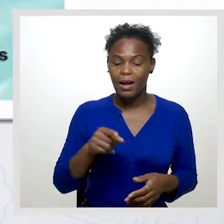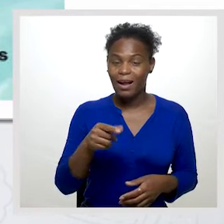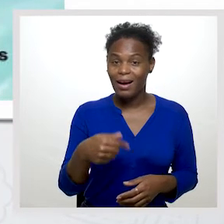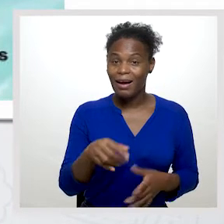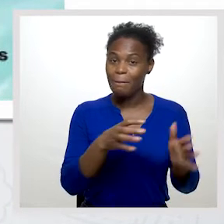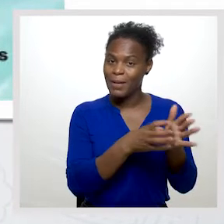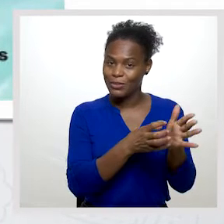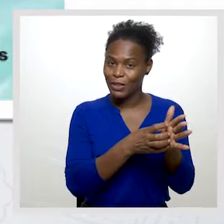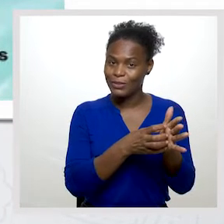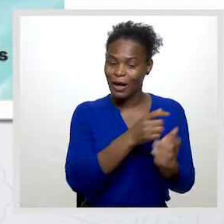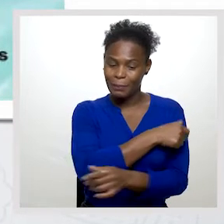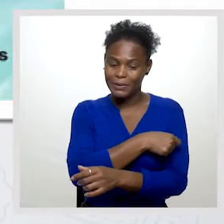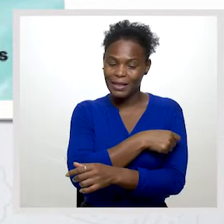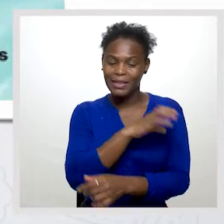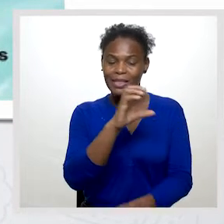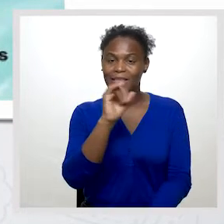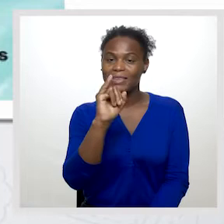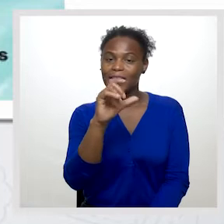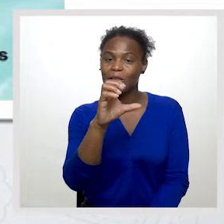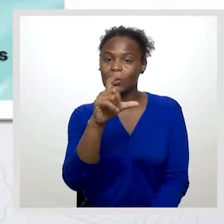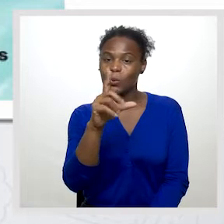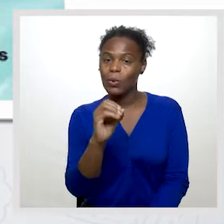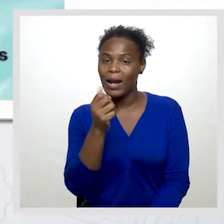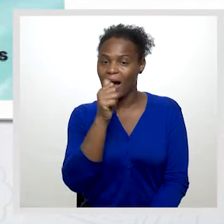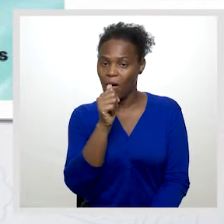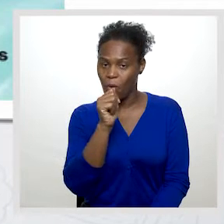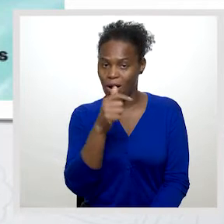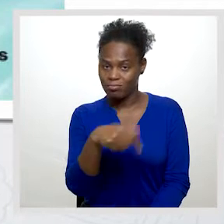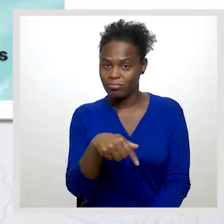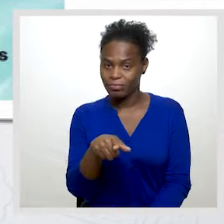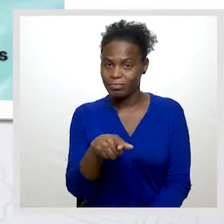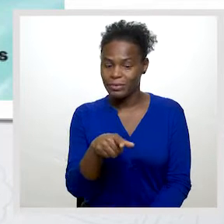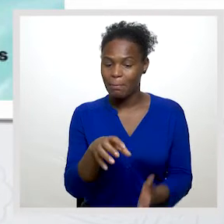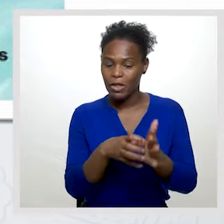Temos ali uma imagem que representa o ciclo da água.